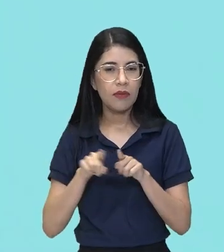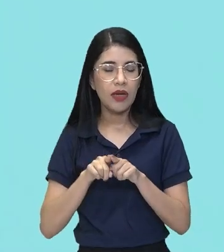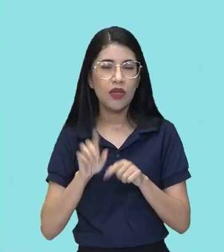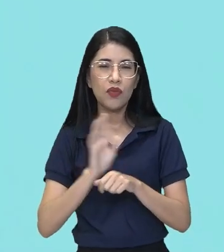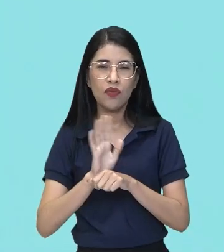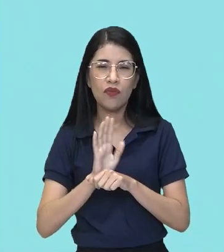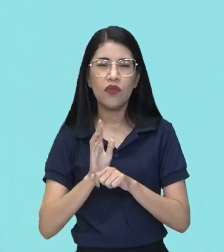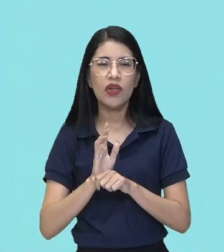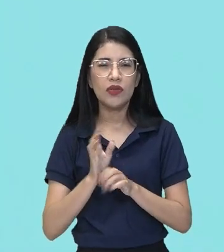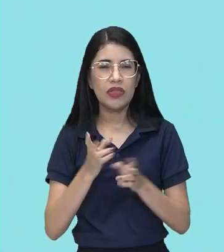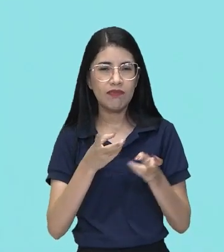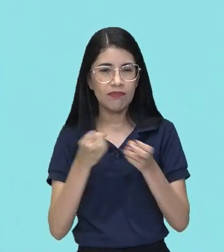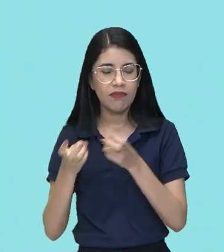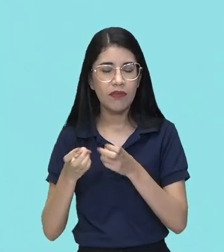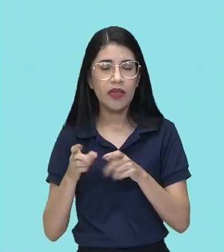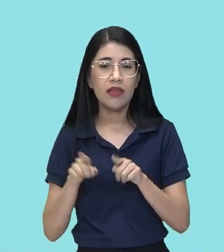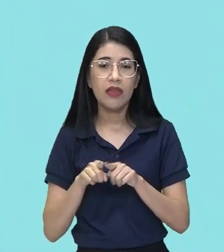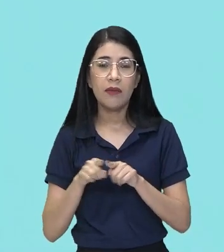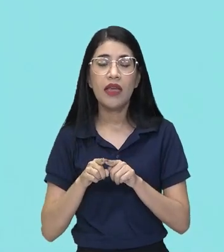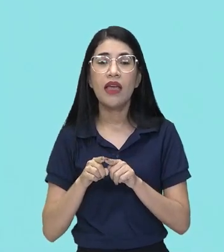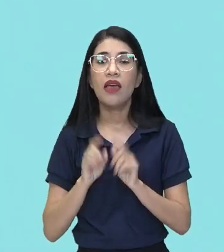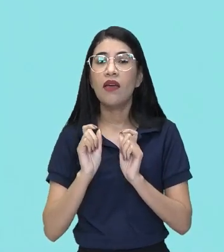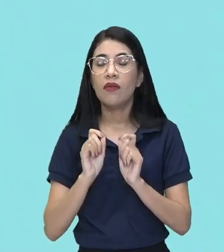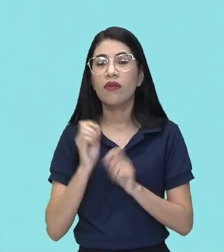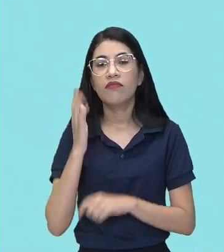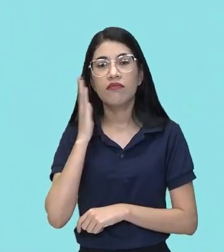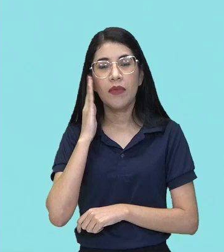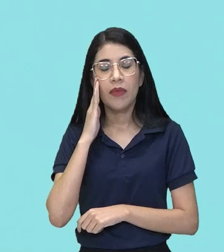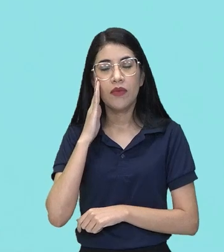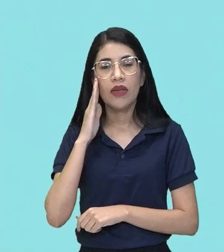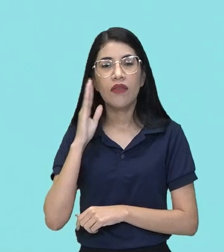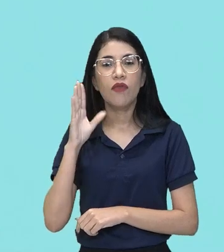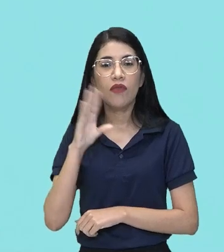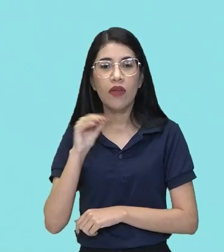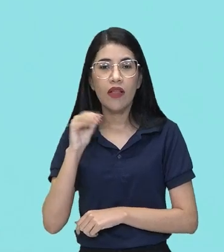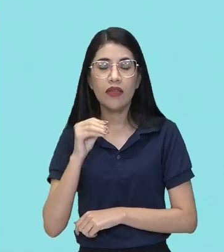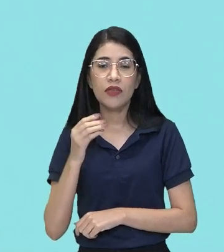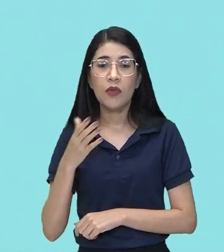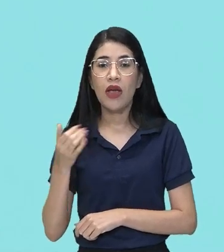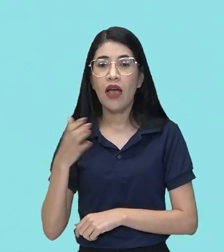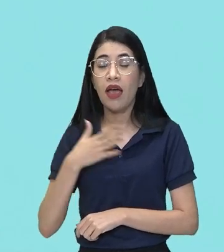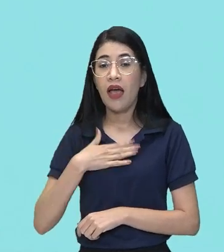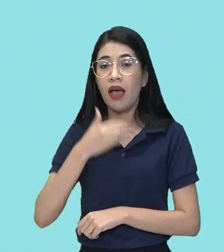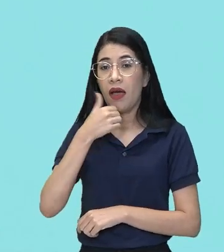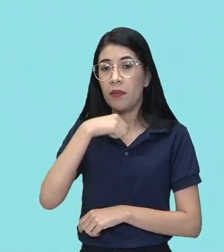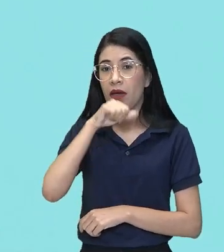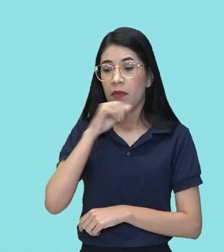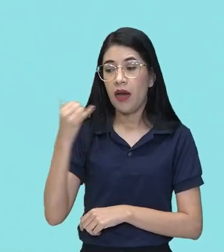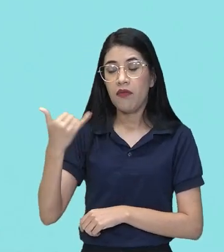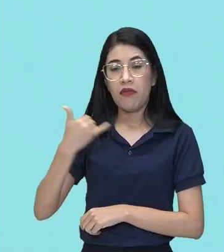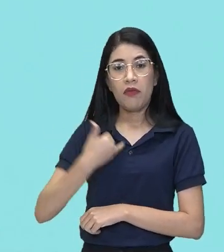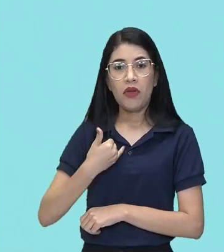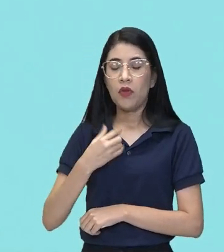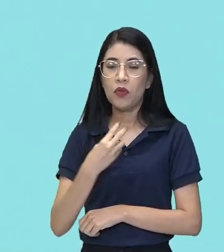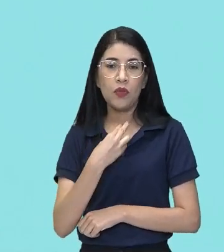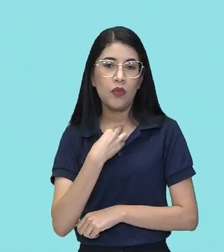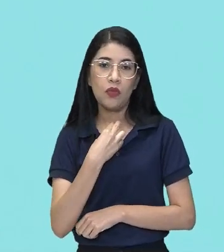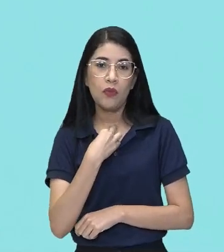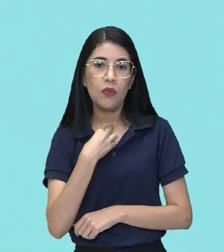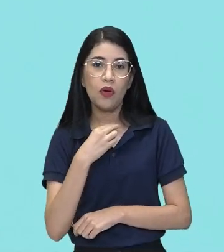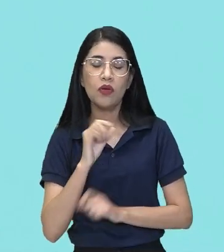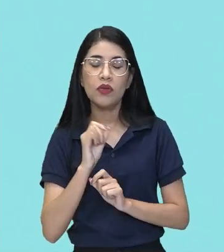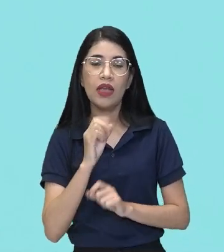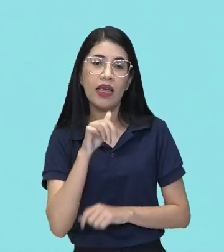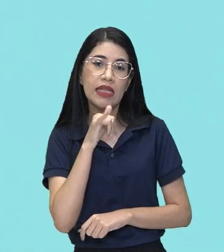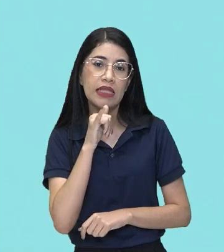né, vem de uma sabedoria oral. Muitos deles falavam, porque a minha mãe falou que eu não poderia passar